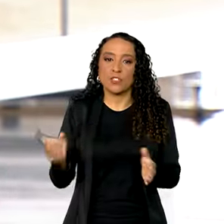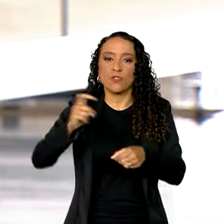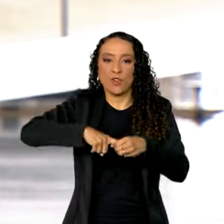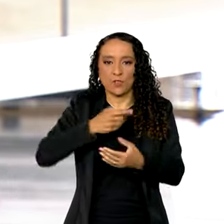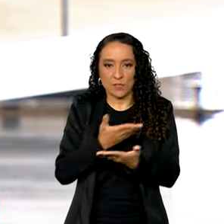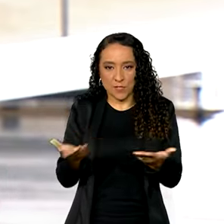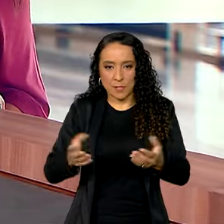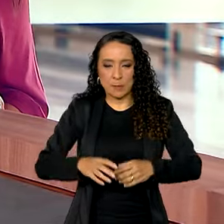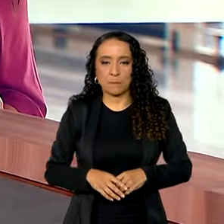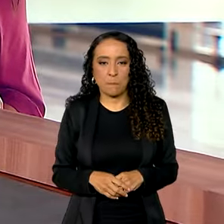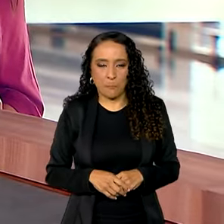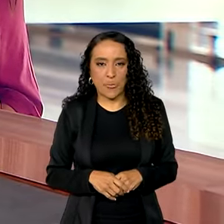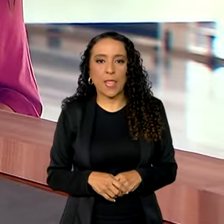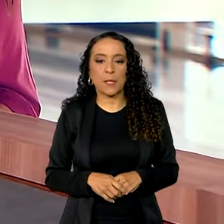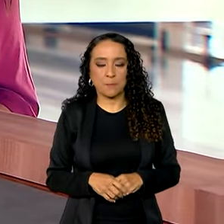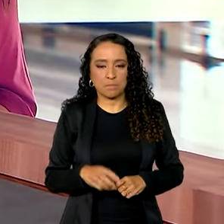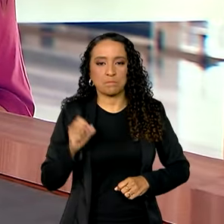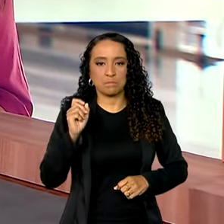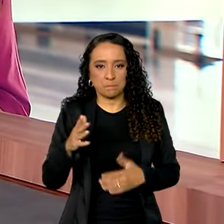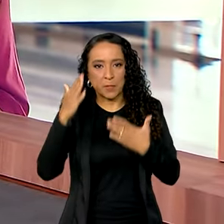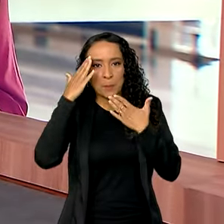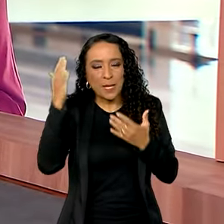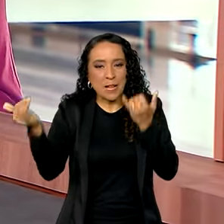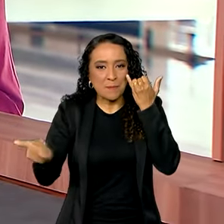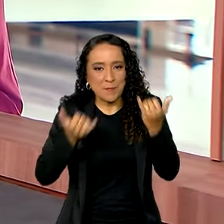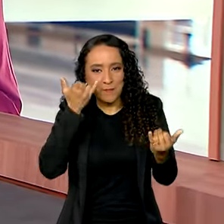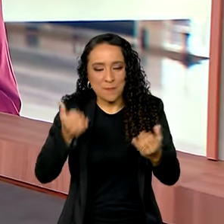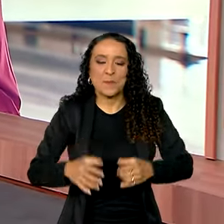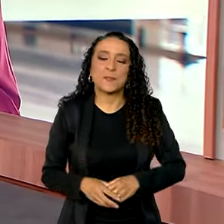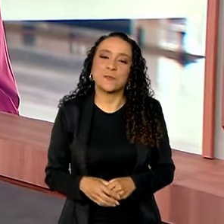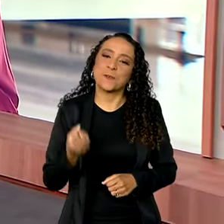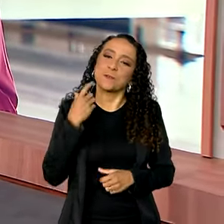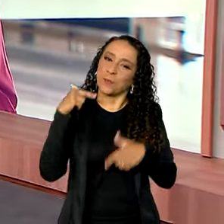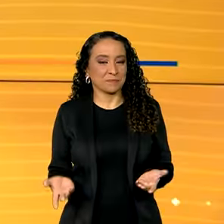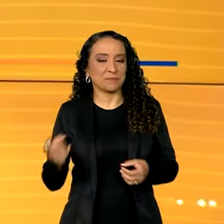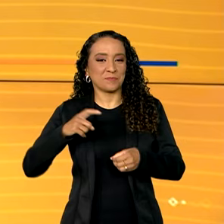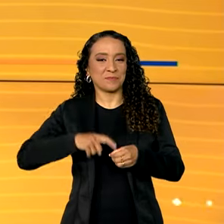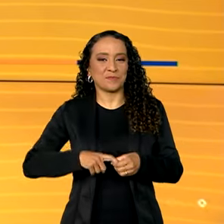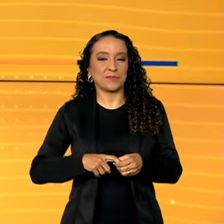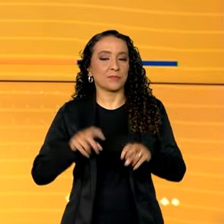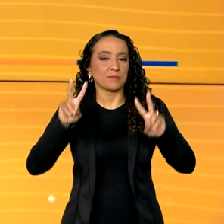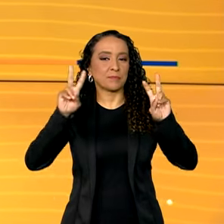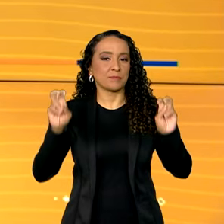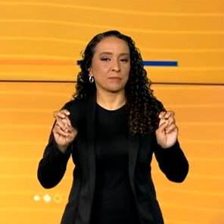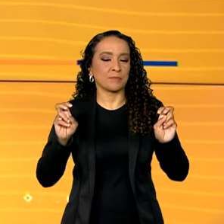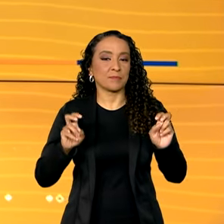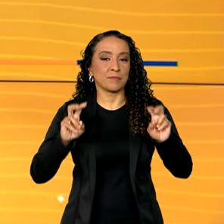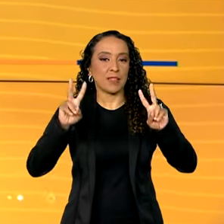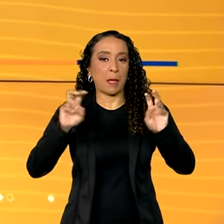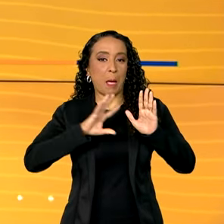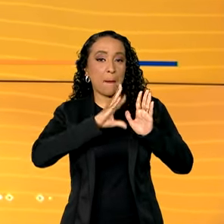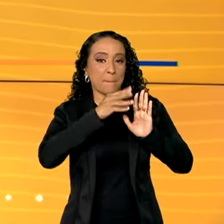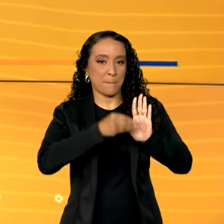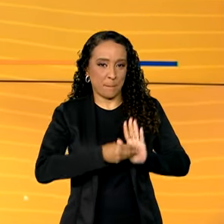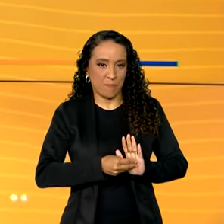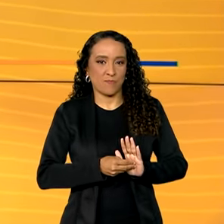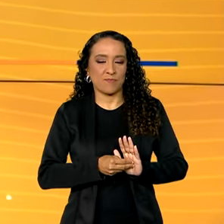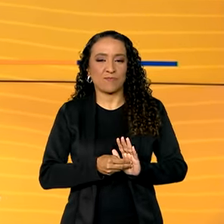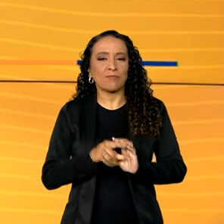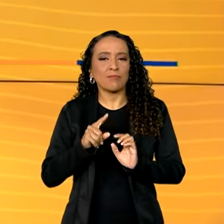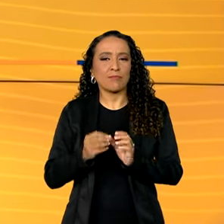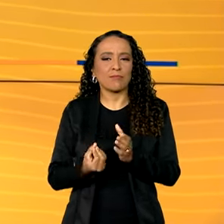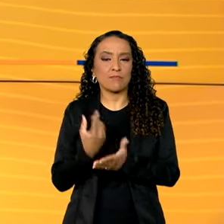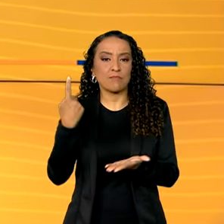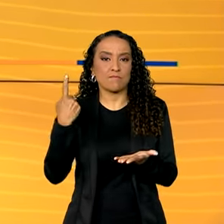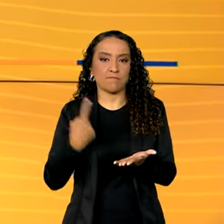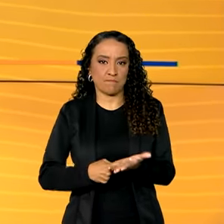volto com você aí no estúdio. Ok, Jéssica. Obrigada pelas informações. Bom trabalho para você. Vamos falar agora de Amazônia, fruto de um